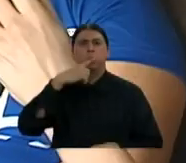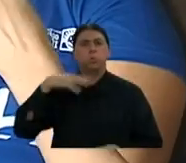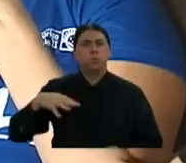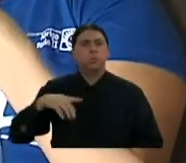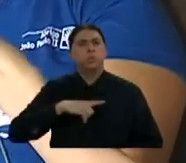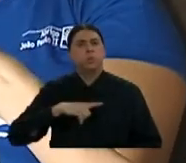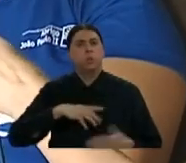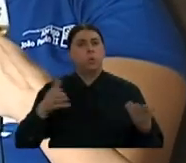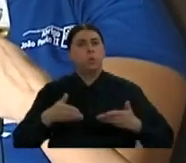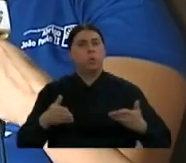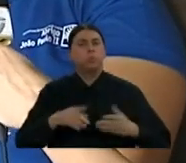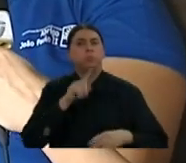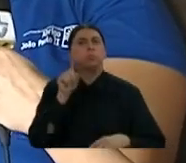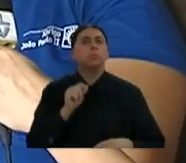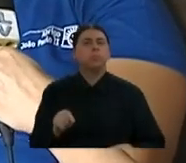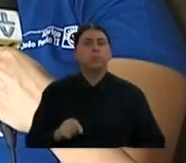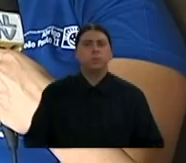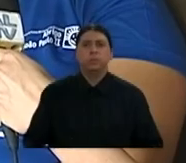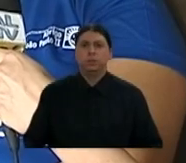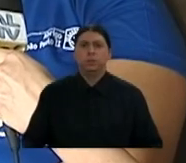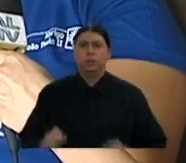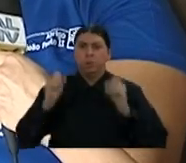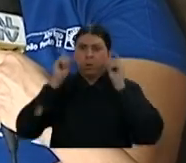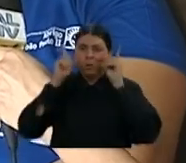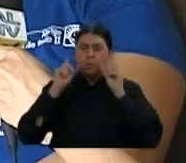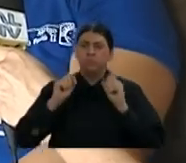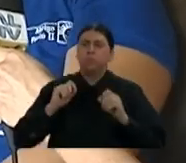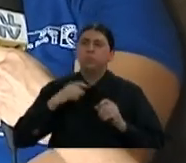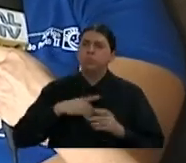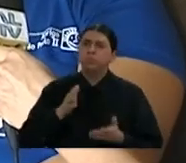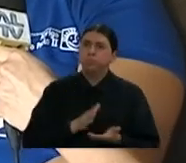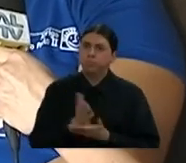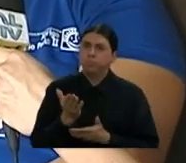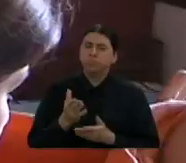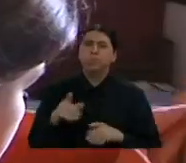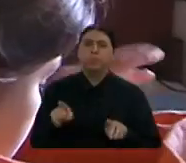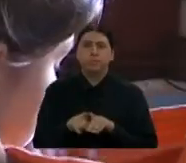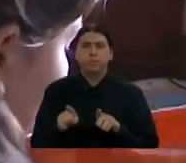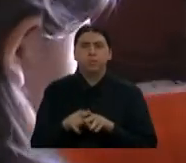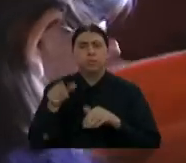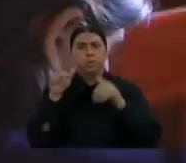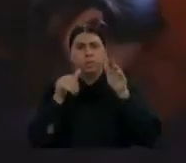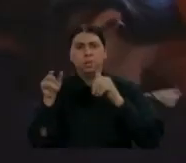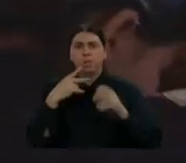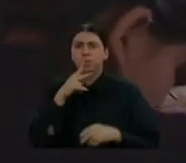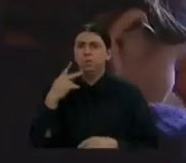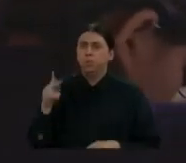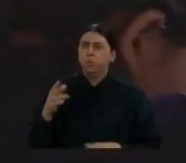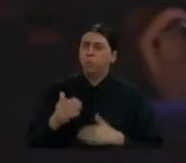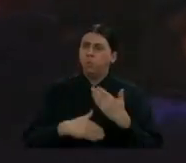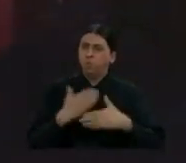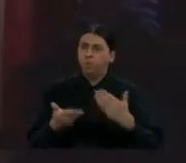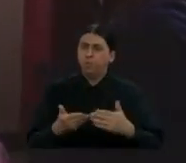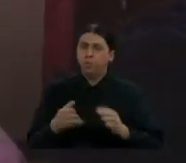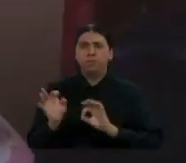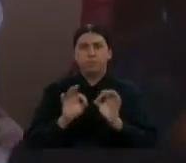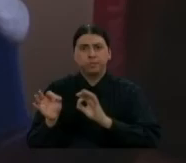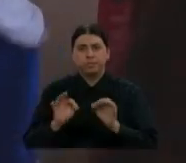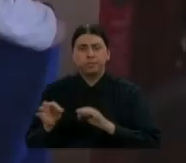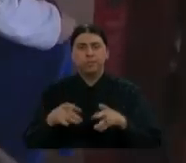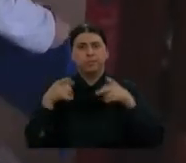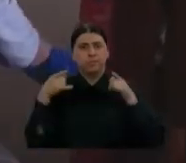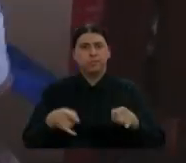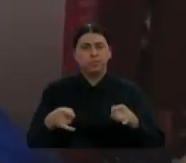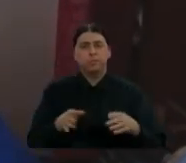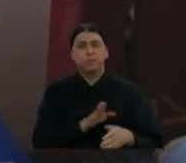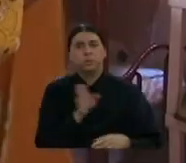hoje a gente acorda de manhã levamos mais pobre lá chama eles né enquanto eles vão arrumando a cama enquanto vai